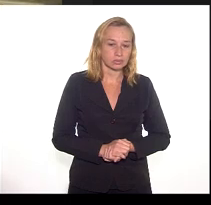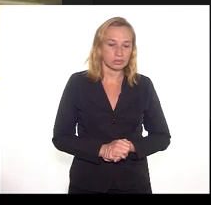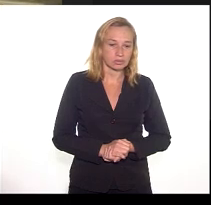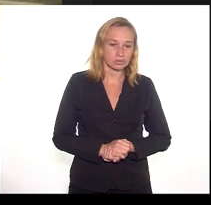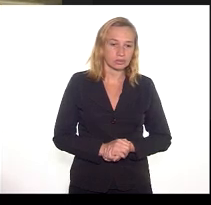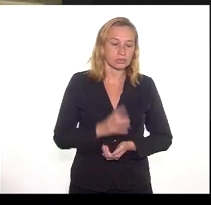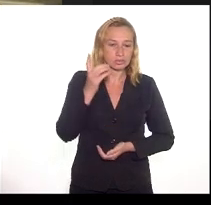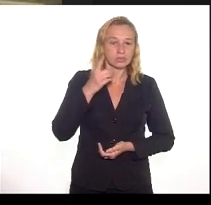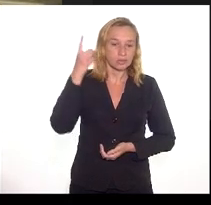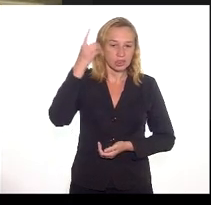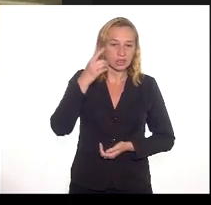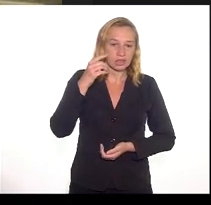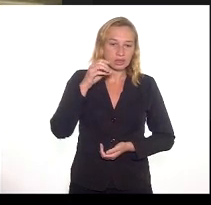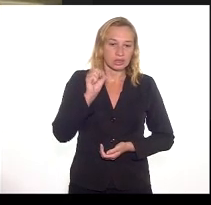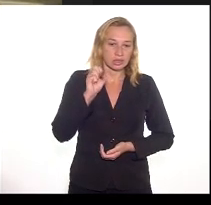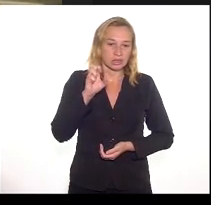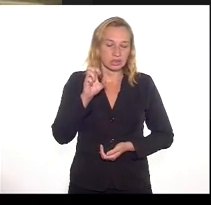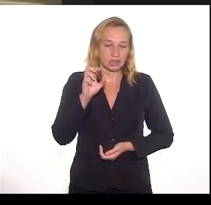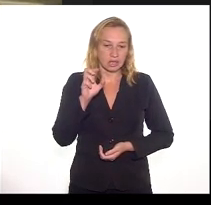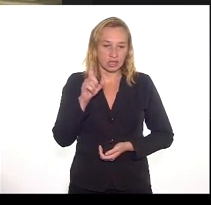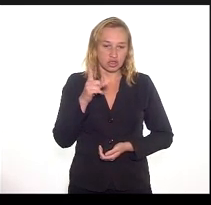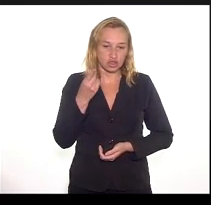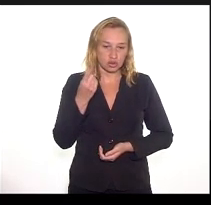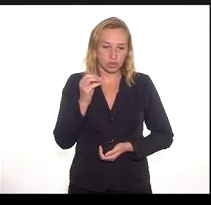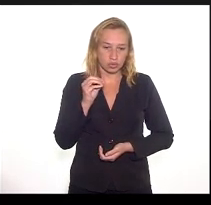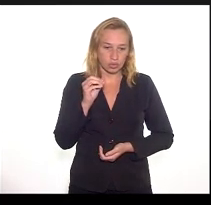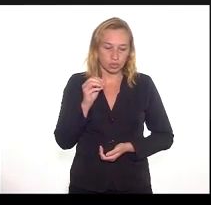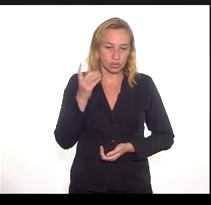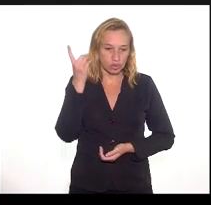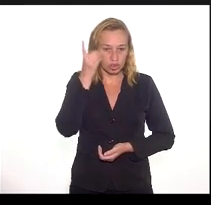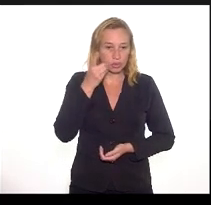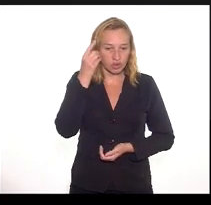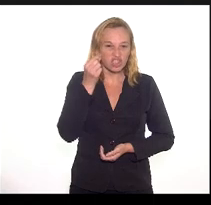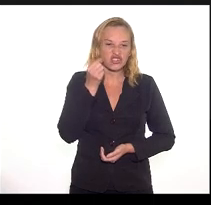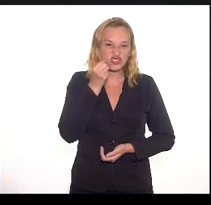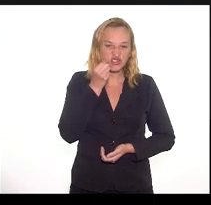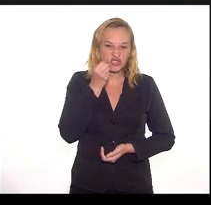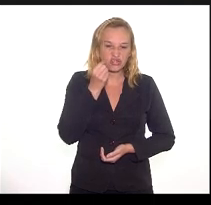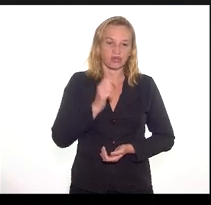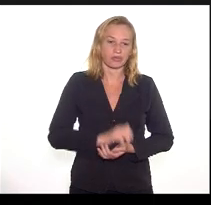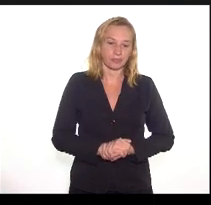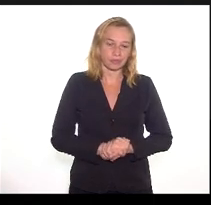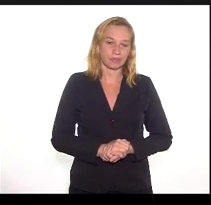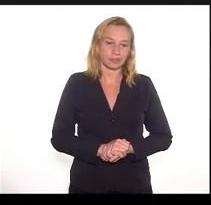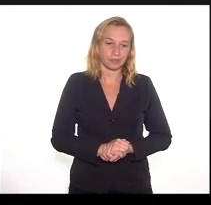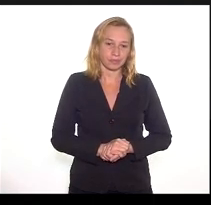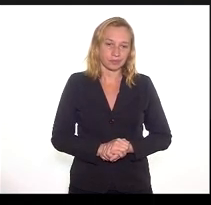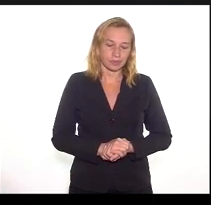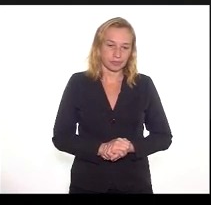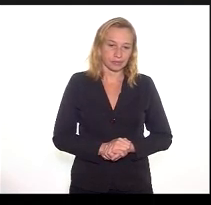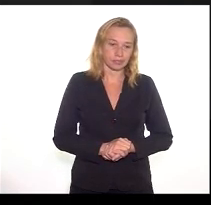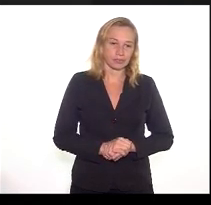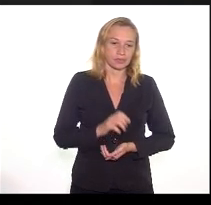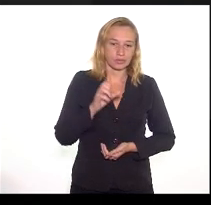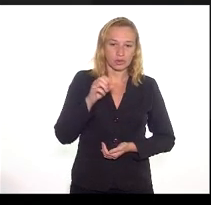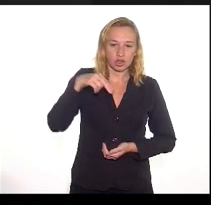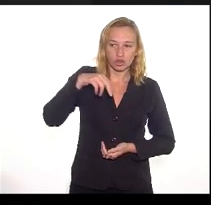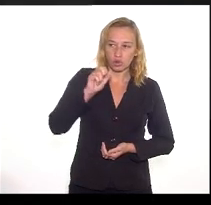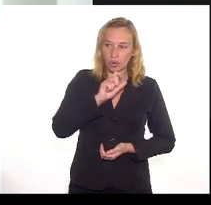Deputado Sérgio Fernandes. Deputado Sérgio Fernandes. Giovanni Ratinho, presidente. Deputado Noel de Carvalho, deputado Giovanni